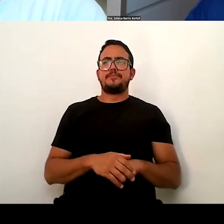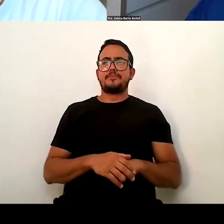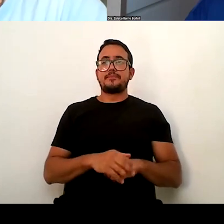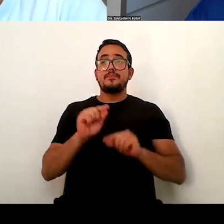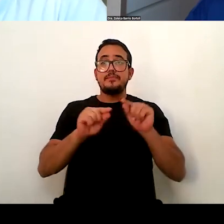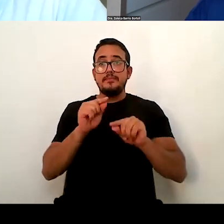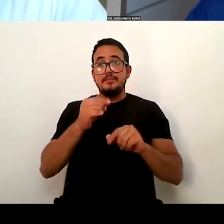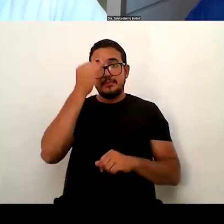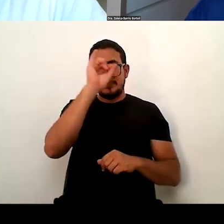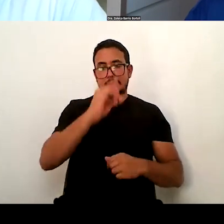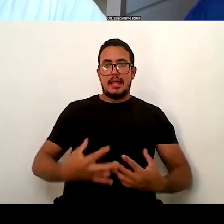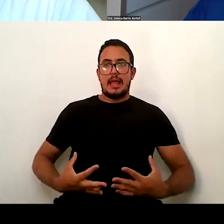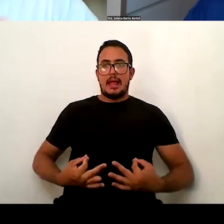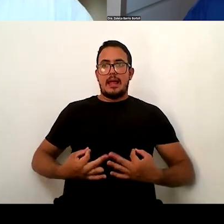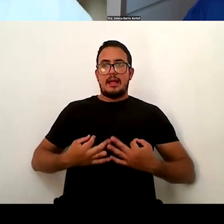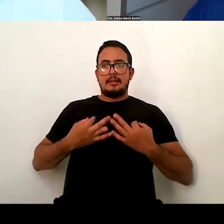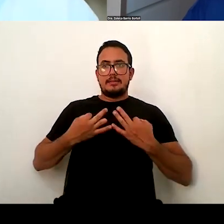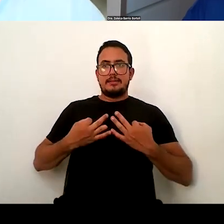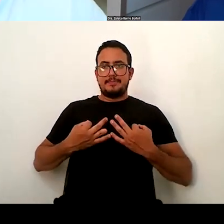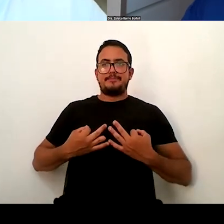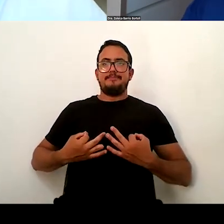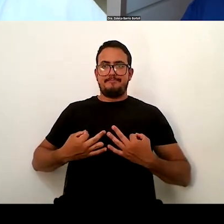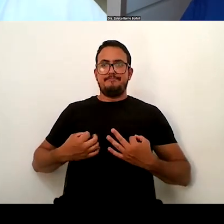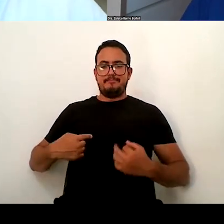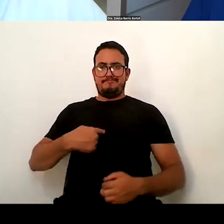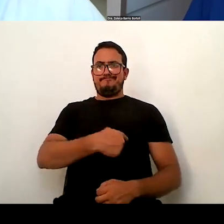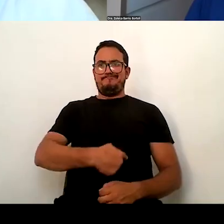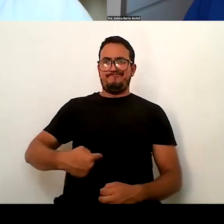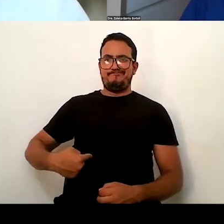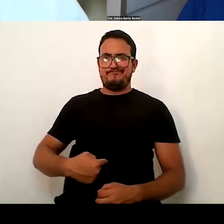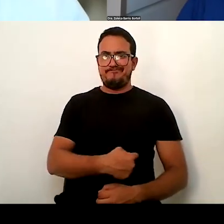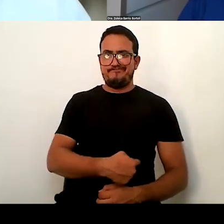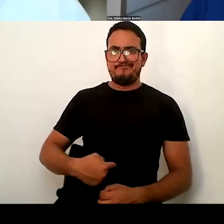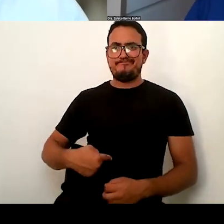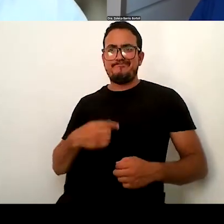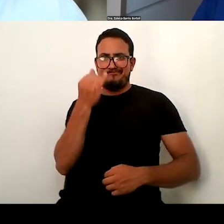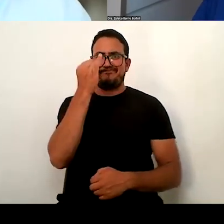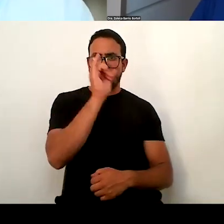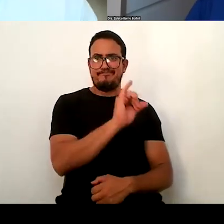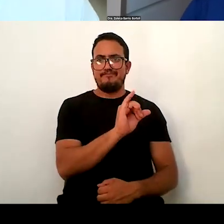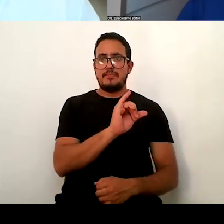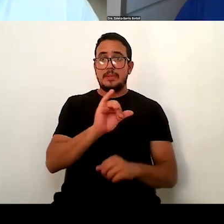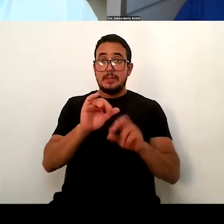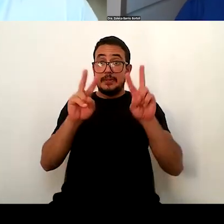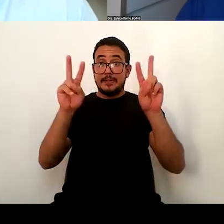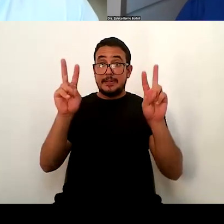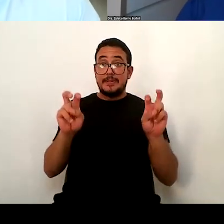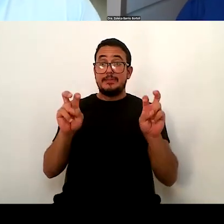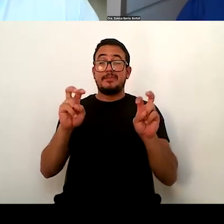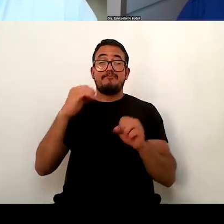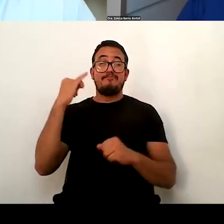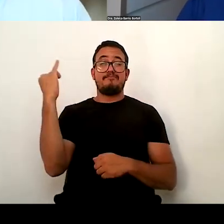pela SOBED, e a importância desse tema é muito grande, porque a gente está falando de uma doença que tem